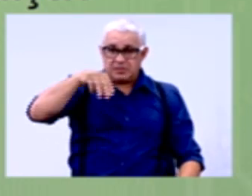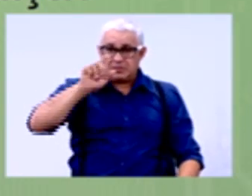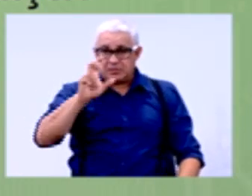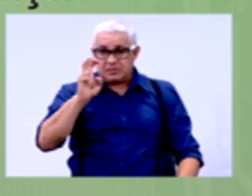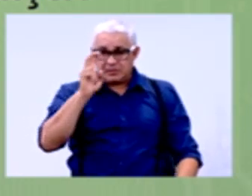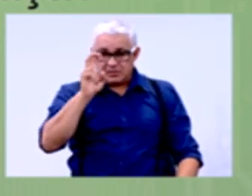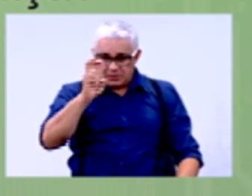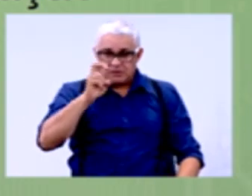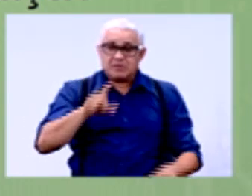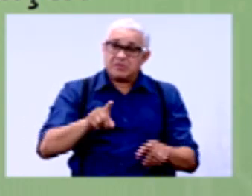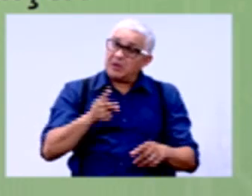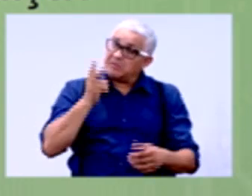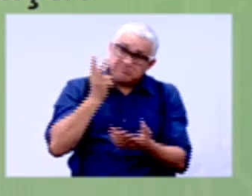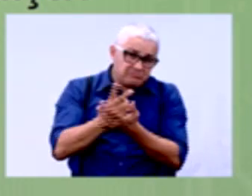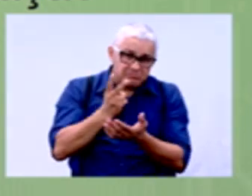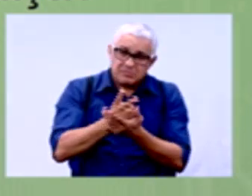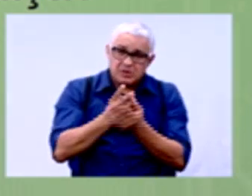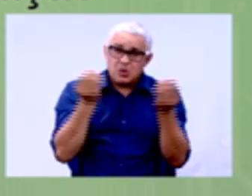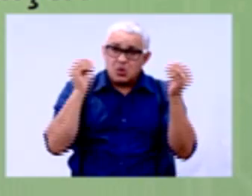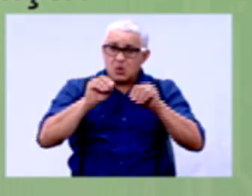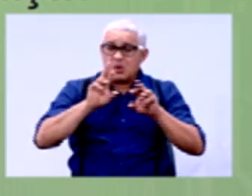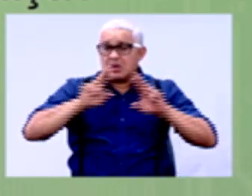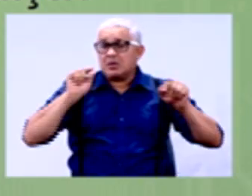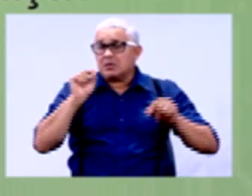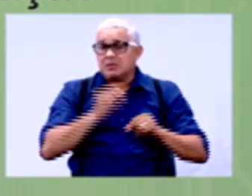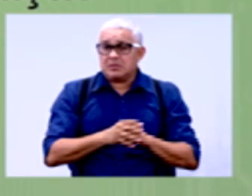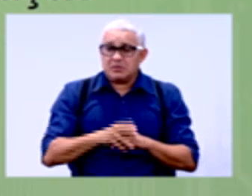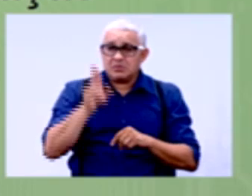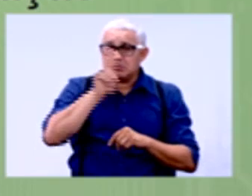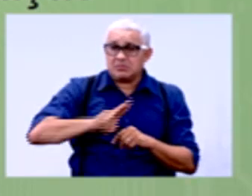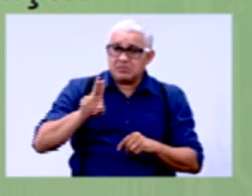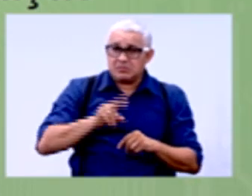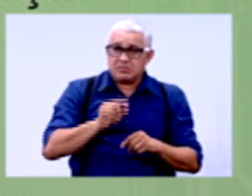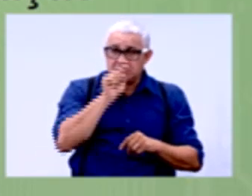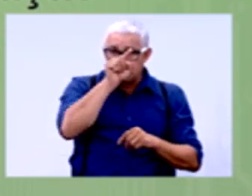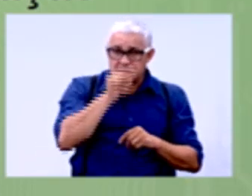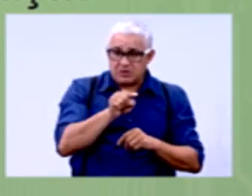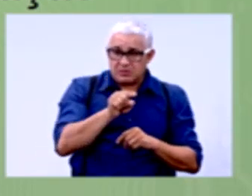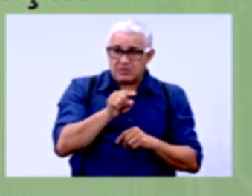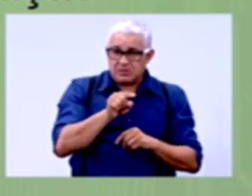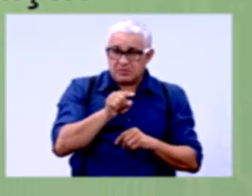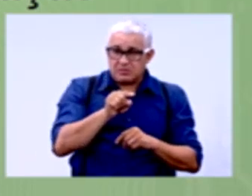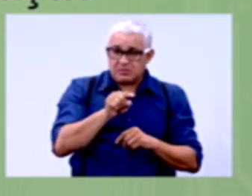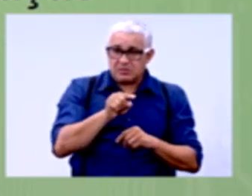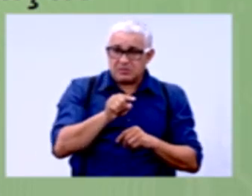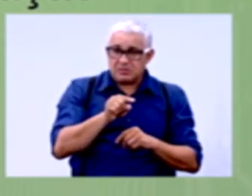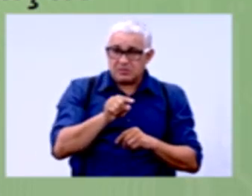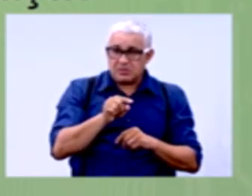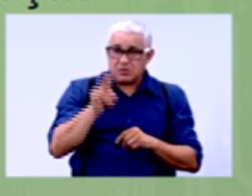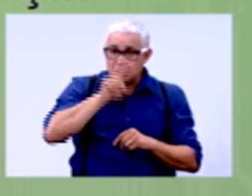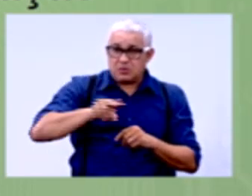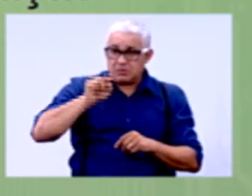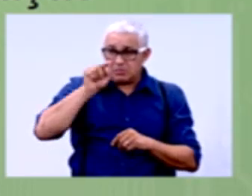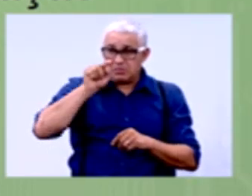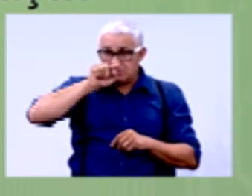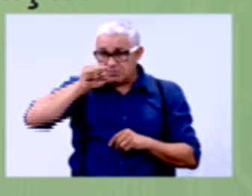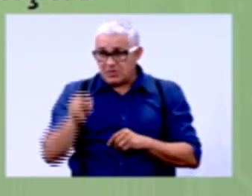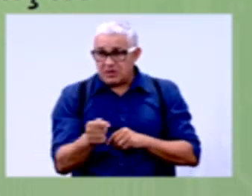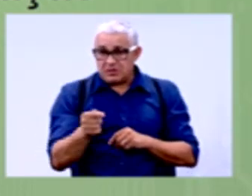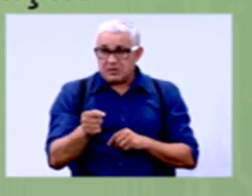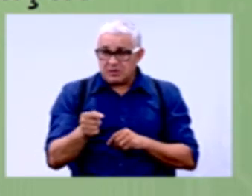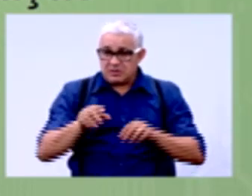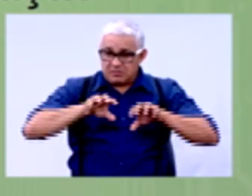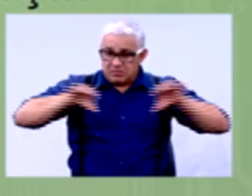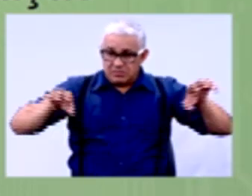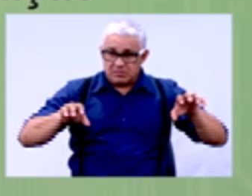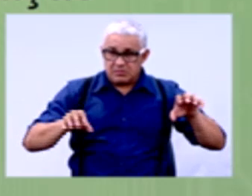forma, certo? A gente coloca, só que a diferença é que ao invés da gente utilizar dois pontos, como no JSON, a gente utiliza a vírgula, separando a chave